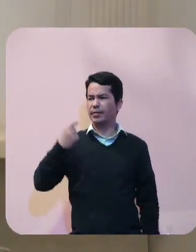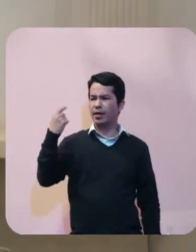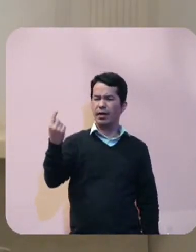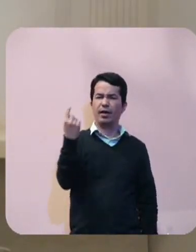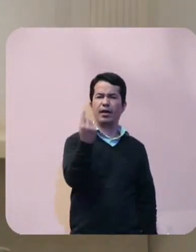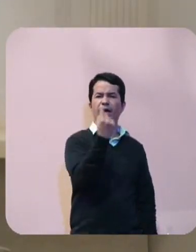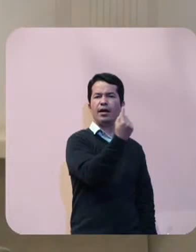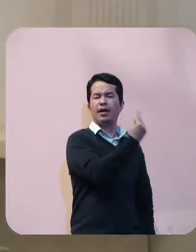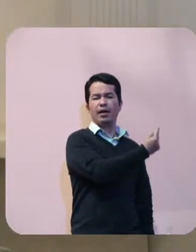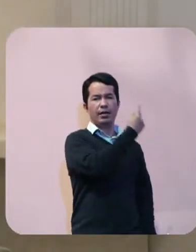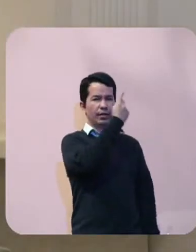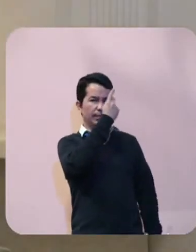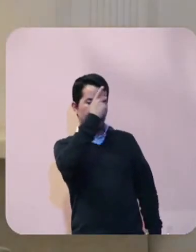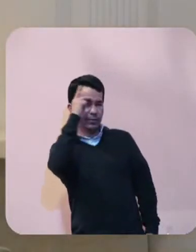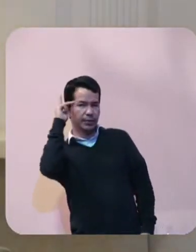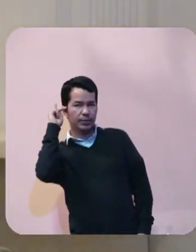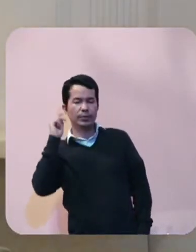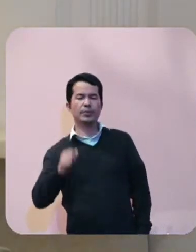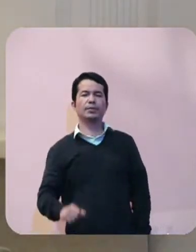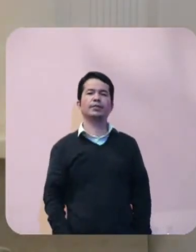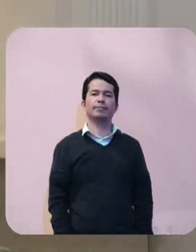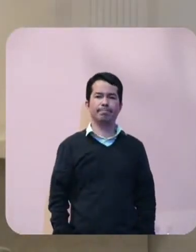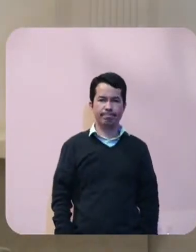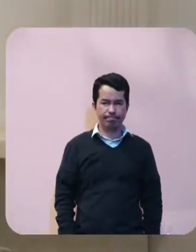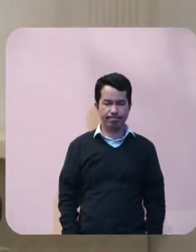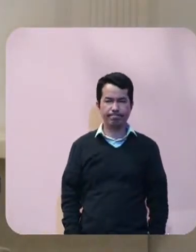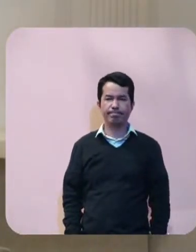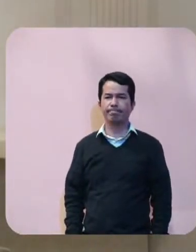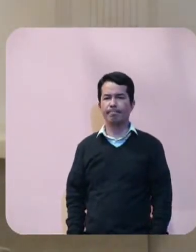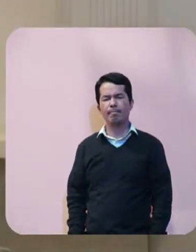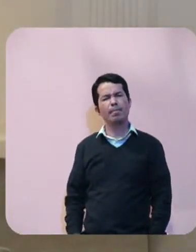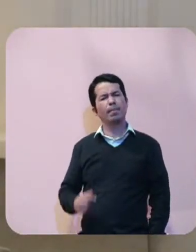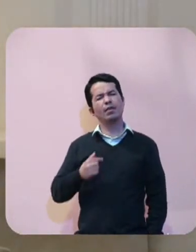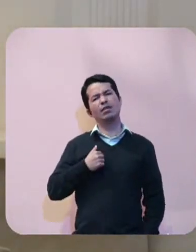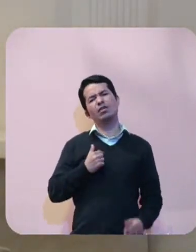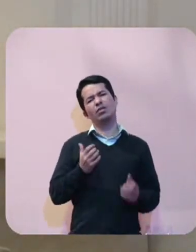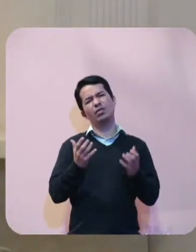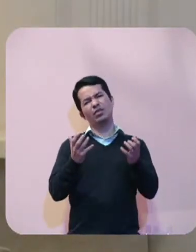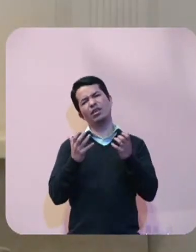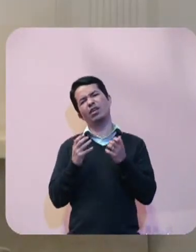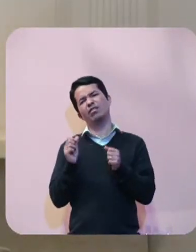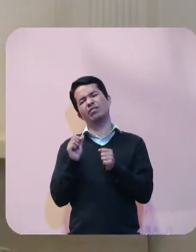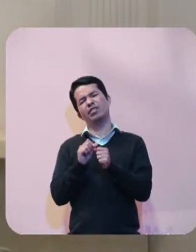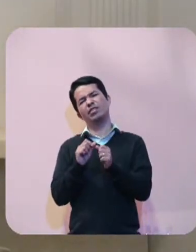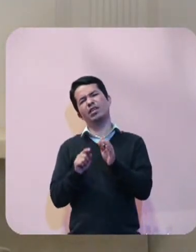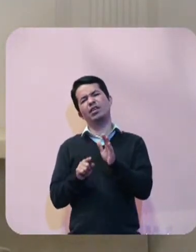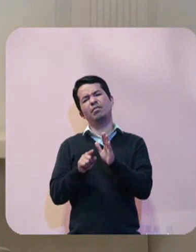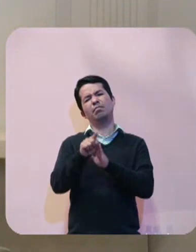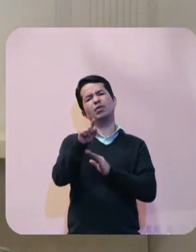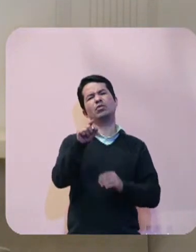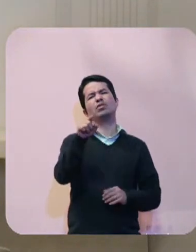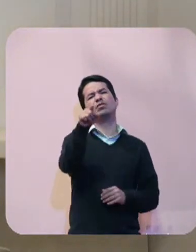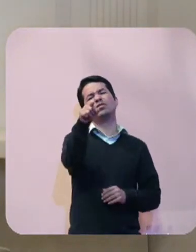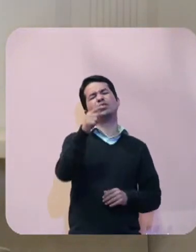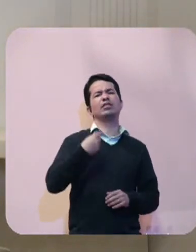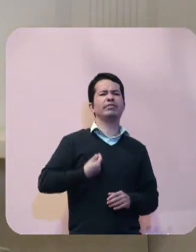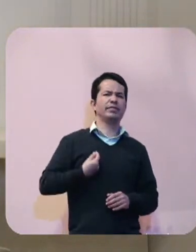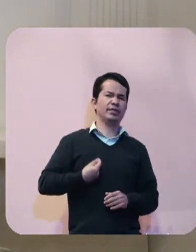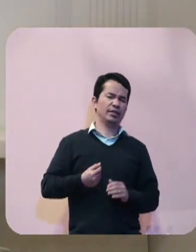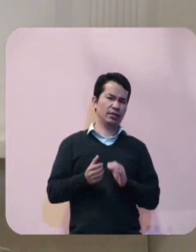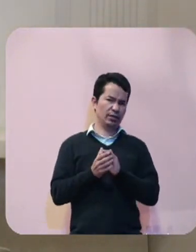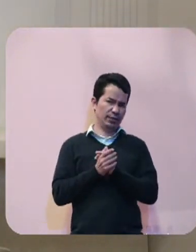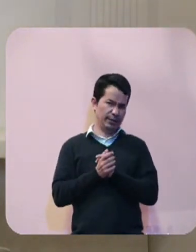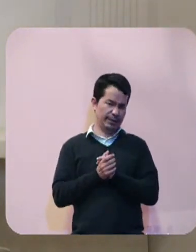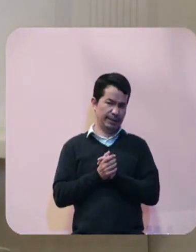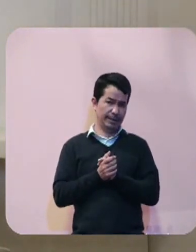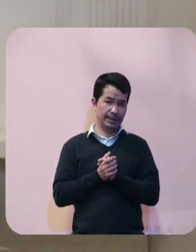abençoadoras no coração dos seus filhos. Eu queria fazer uma pergunta para você. Se eu